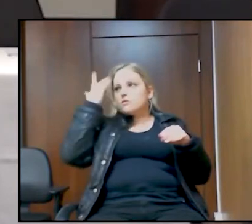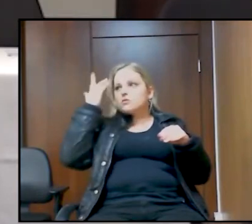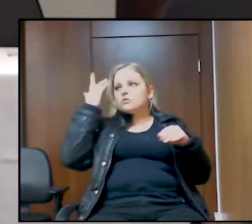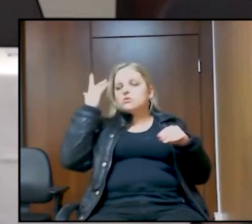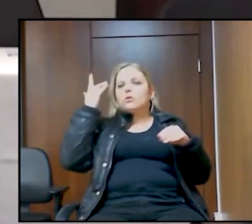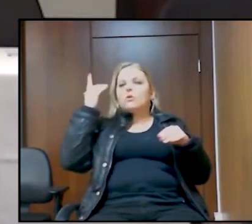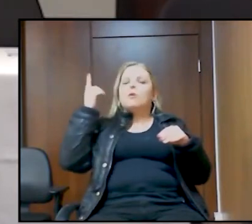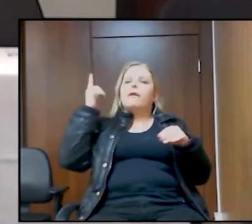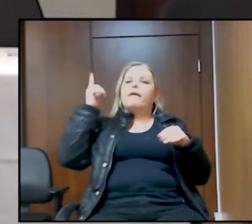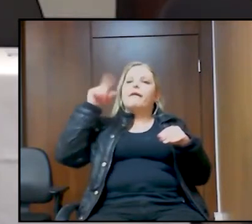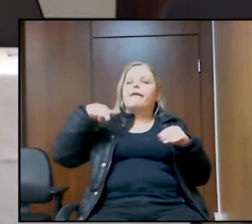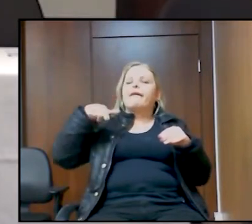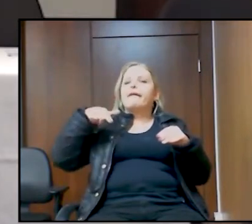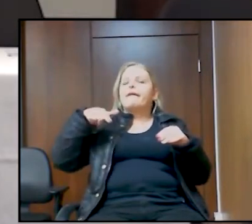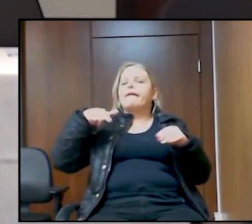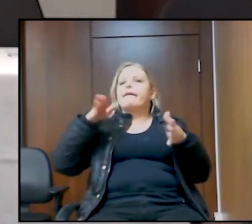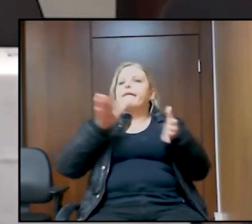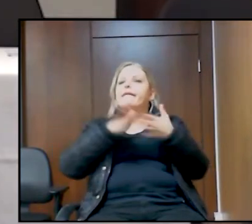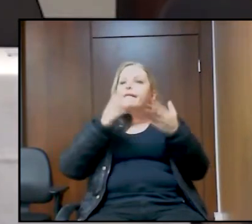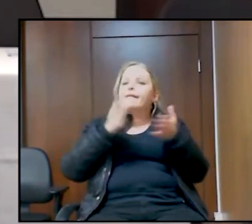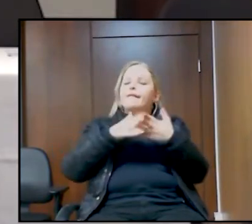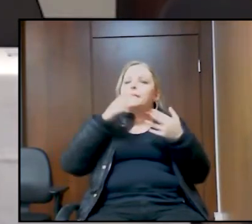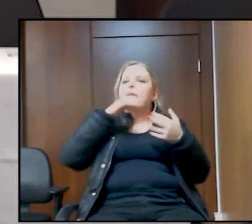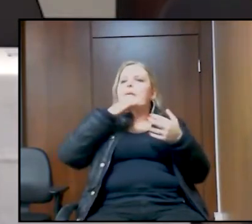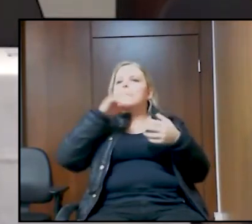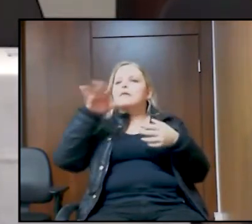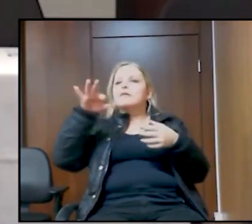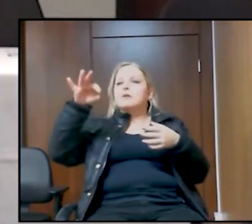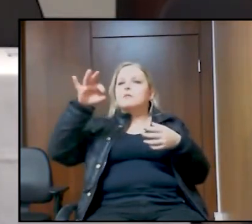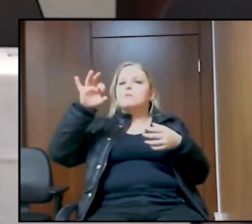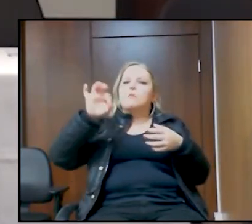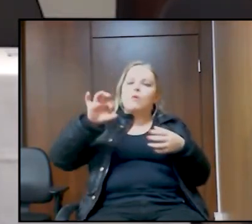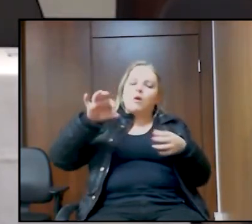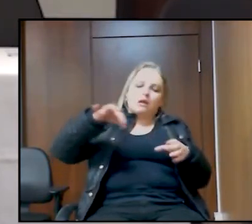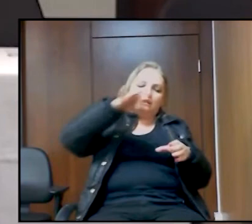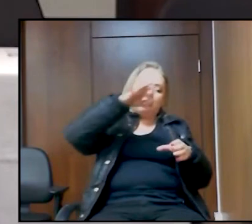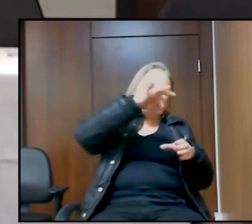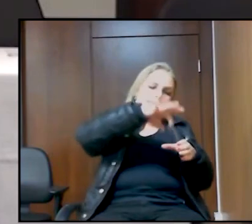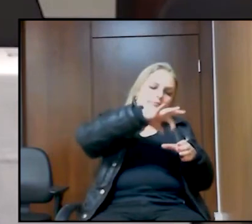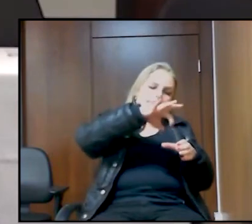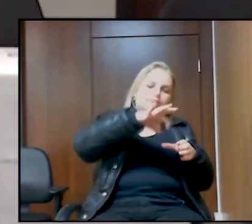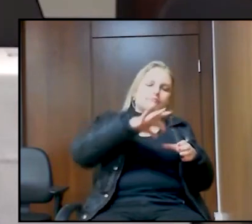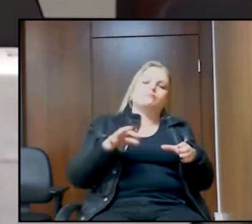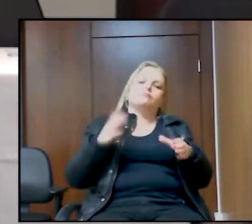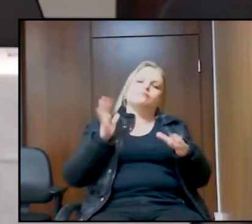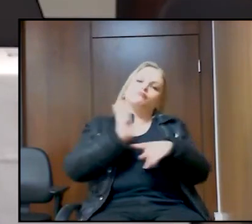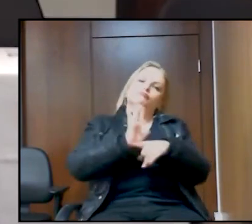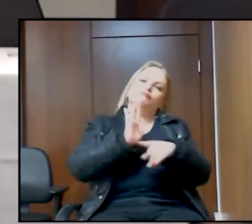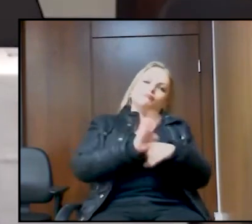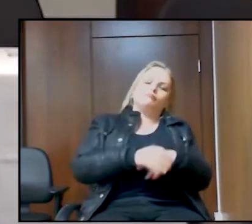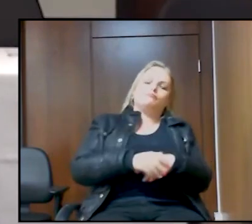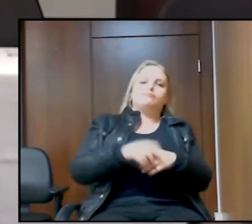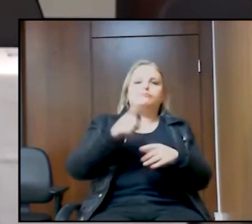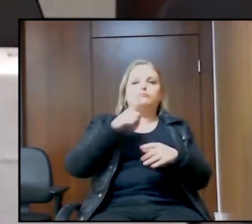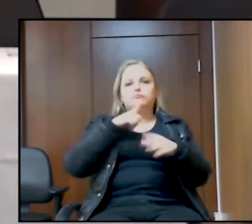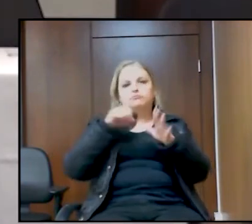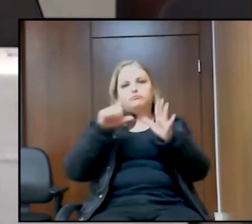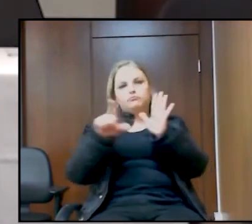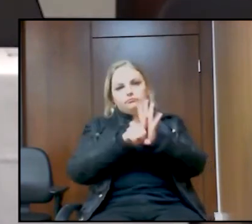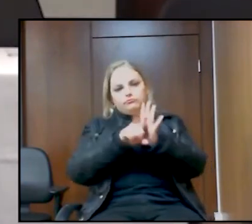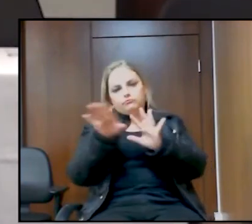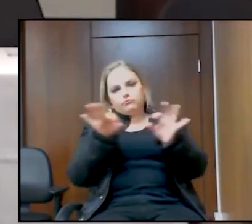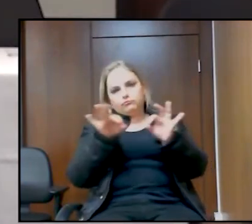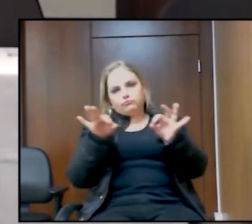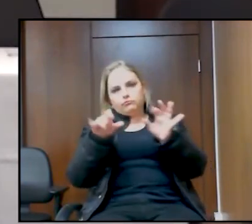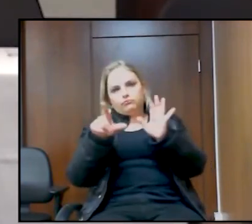tá bom, né? É assim. Bom, então nós propusemos uma lei, uma legislação, um projeto de lei para